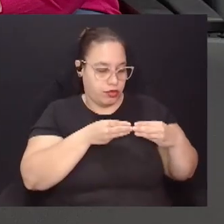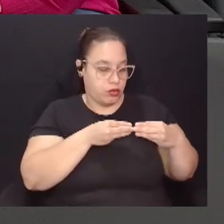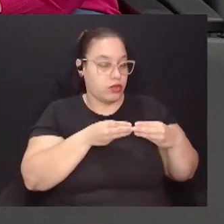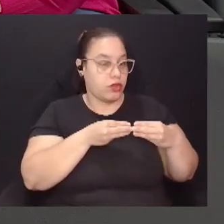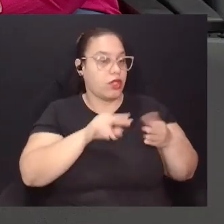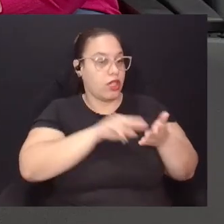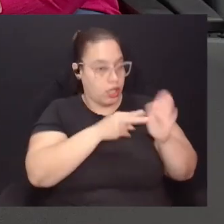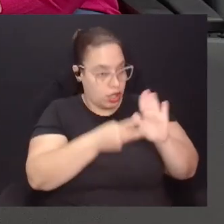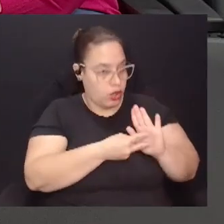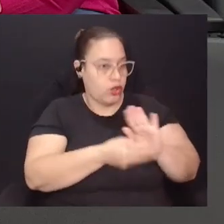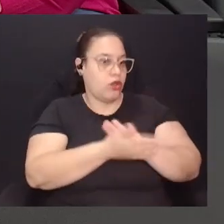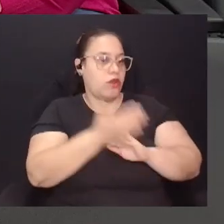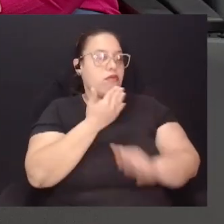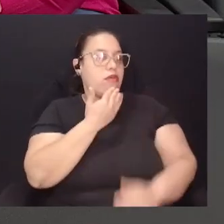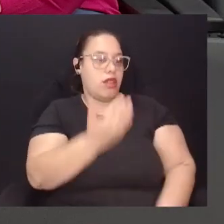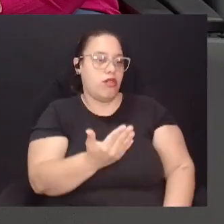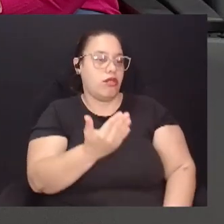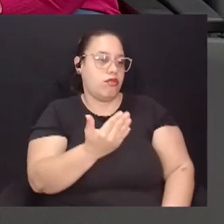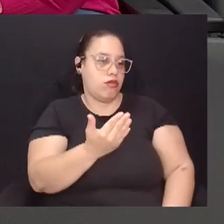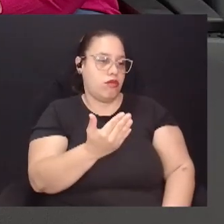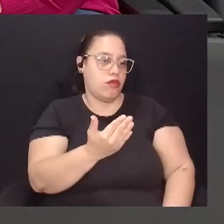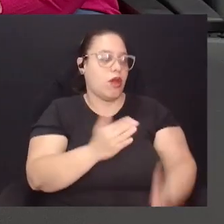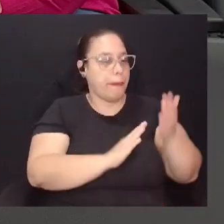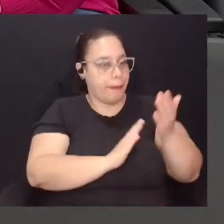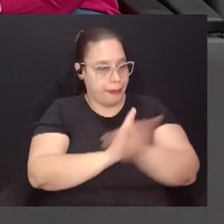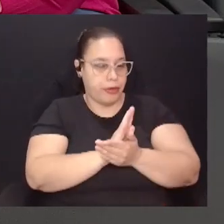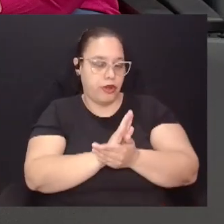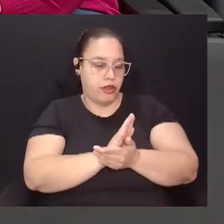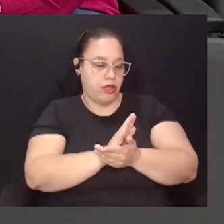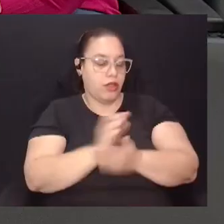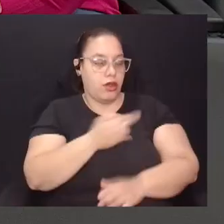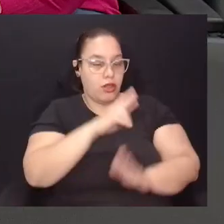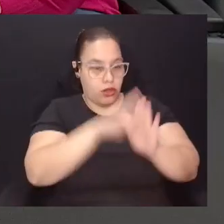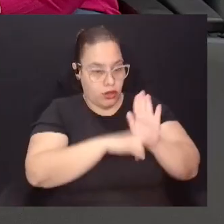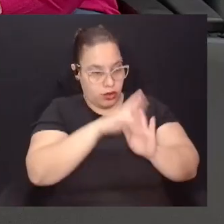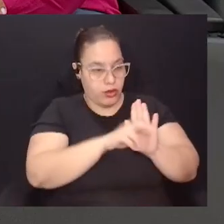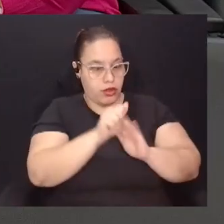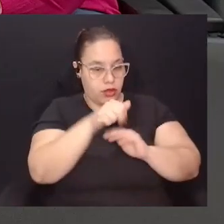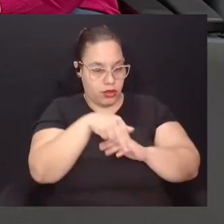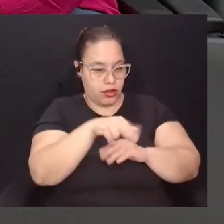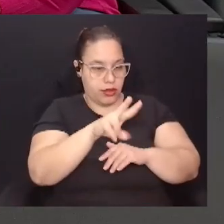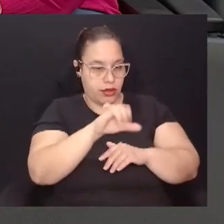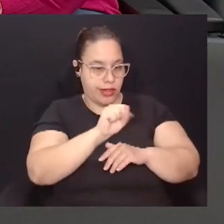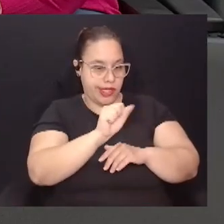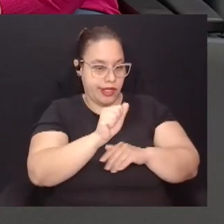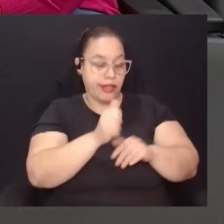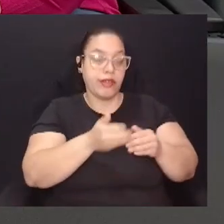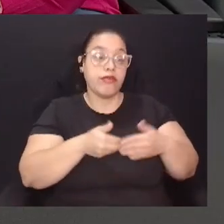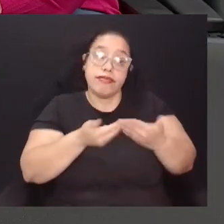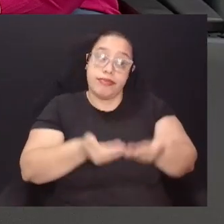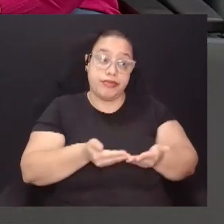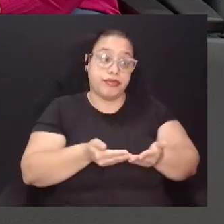né, ela pede, né, ela aprova a nova regulamentação da Anvisa, que ela